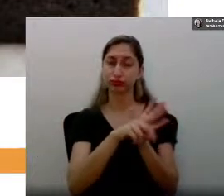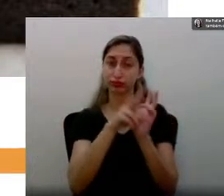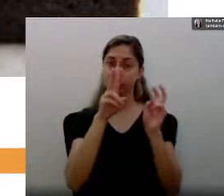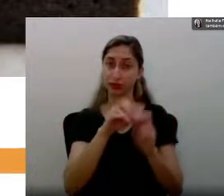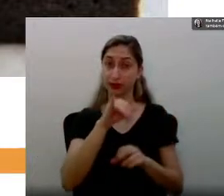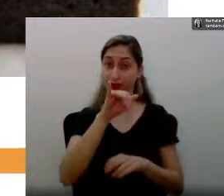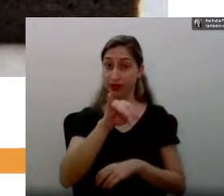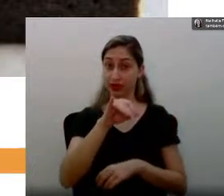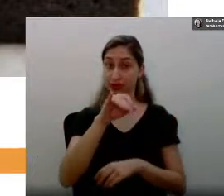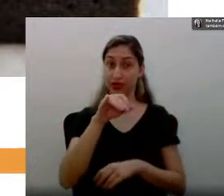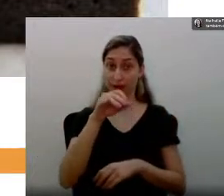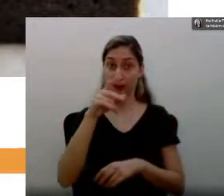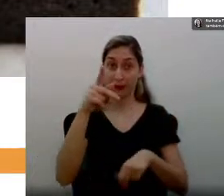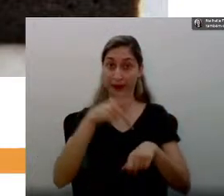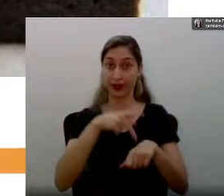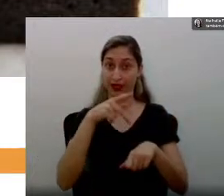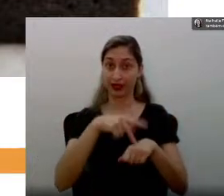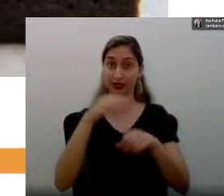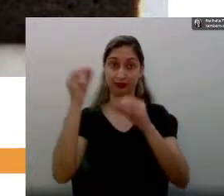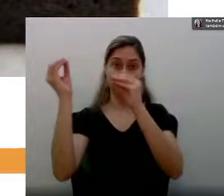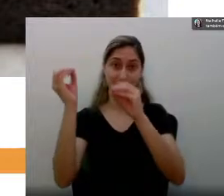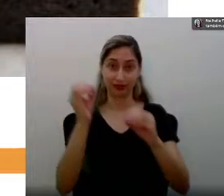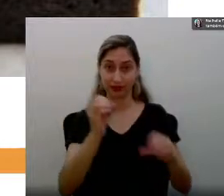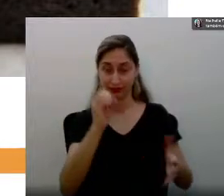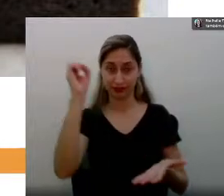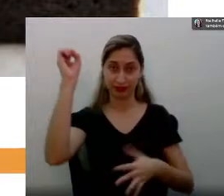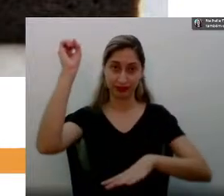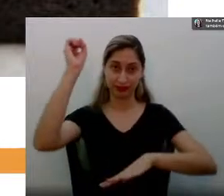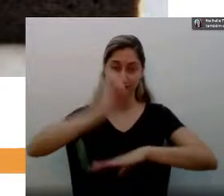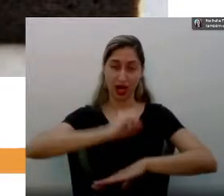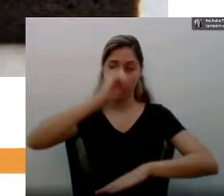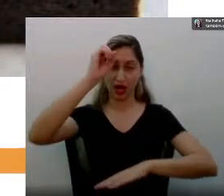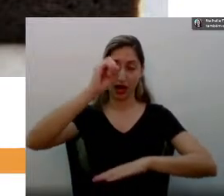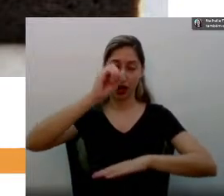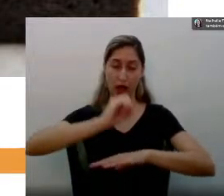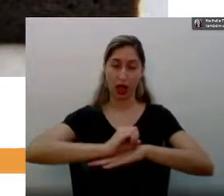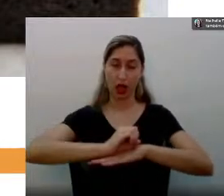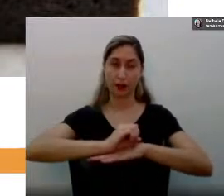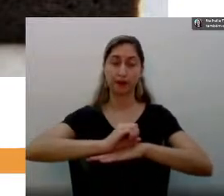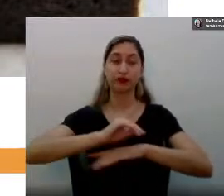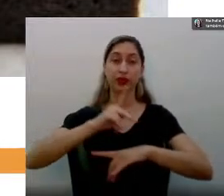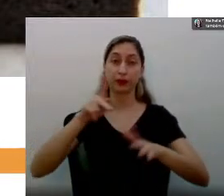sobre todo tudo isso que aconteceu tá E isso né A